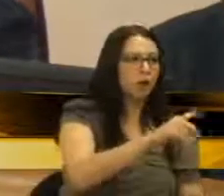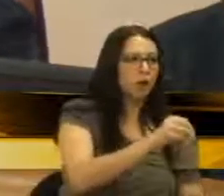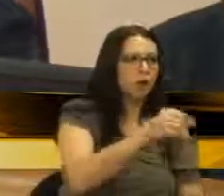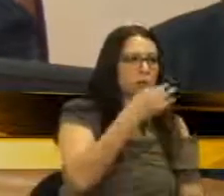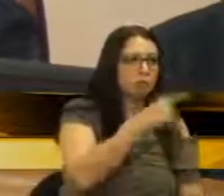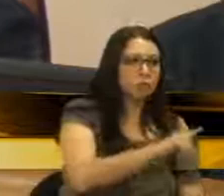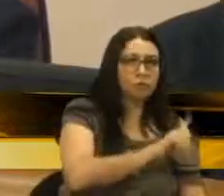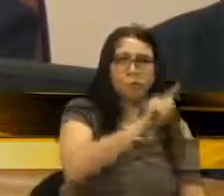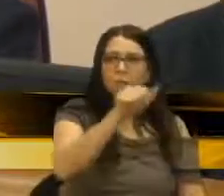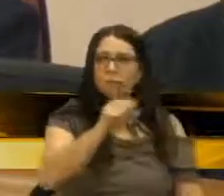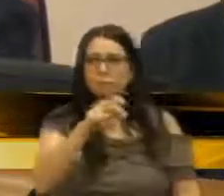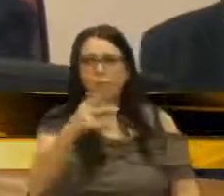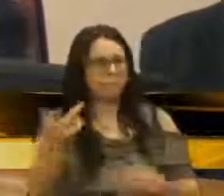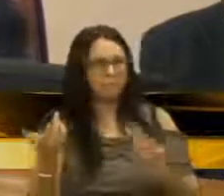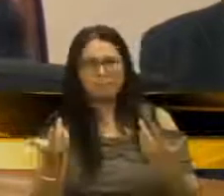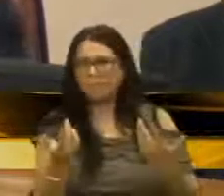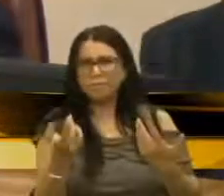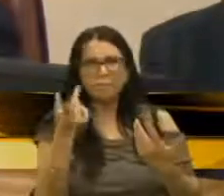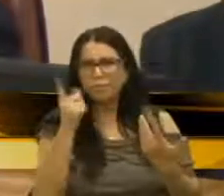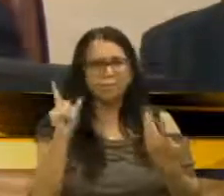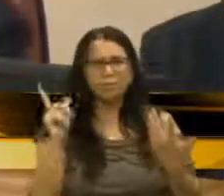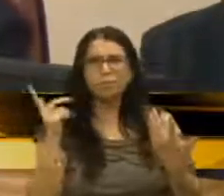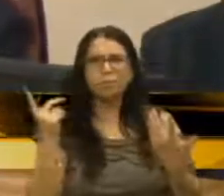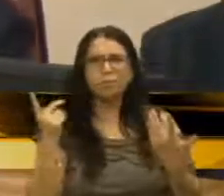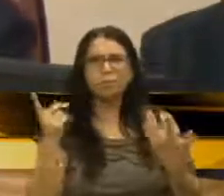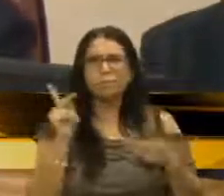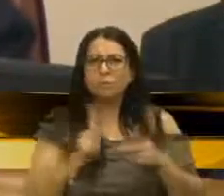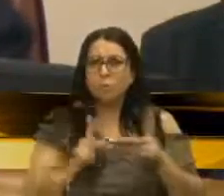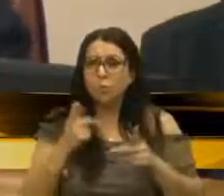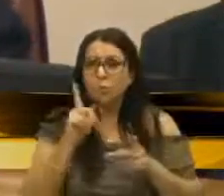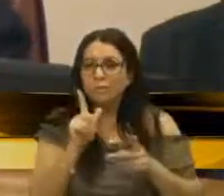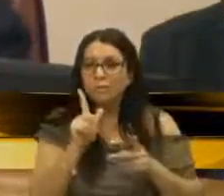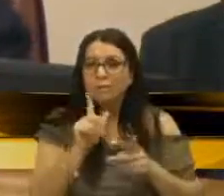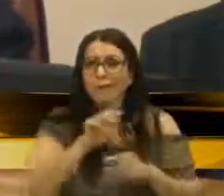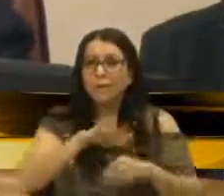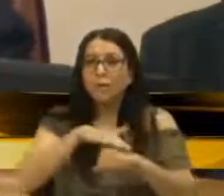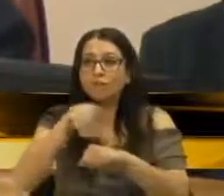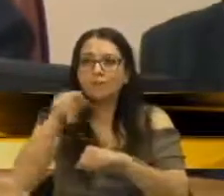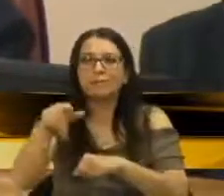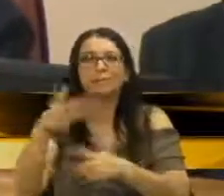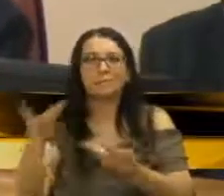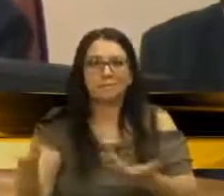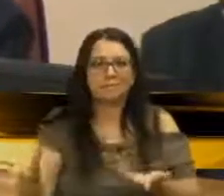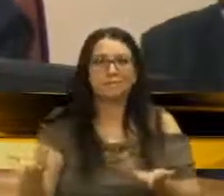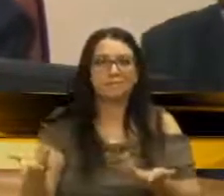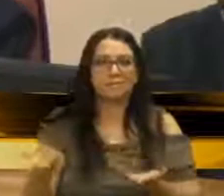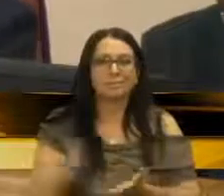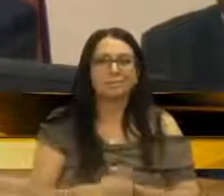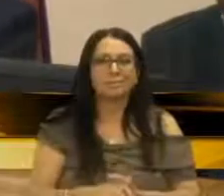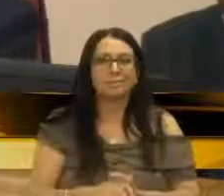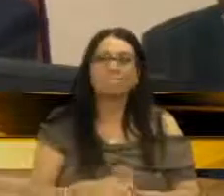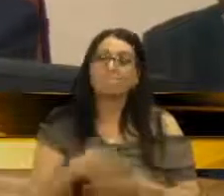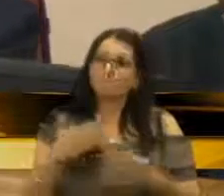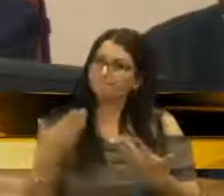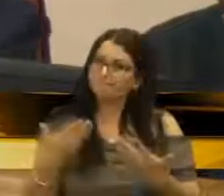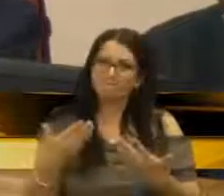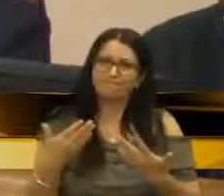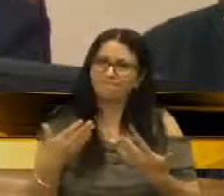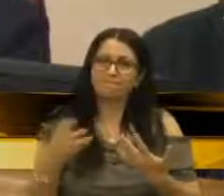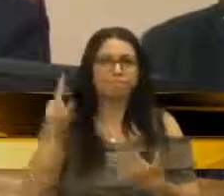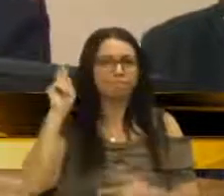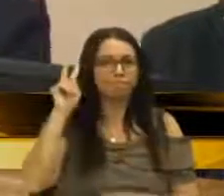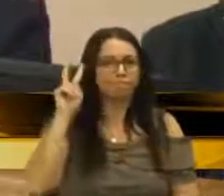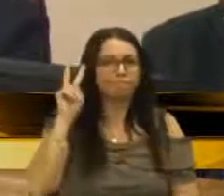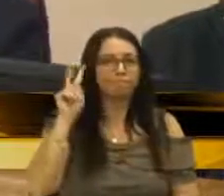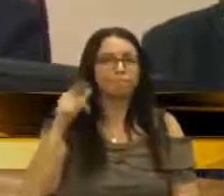o subprefeito de mantém não consegue os produtores não conseguem chegar nosso prefeito não consegue mais chegar então a gente lembra aqui